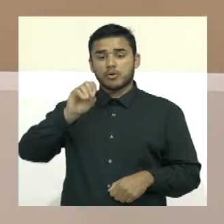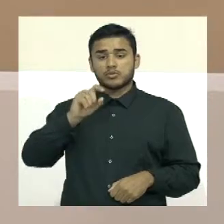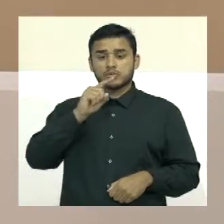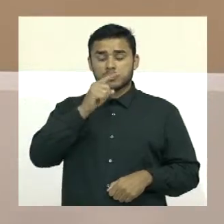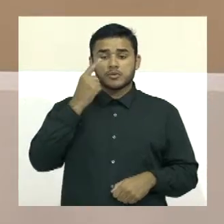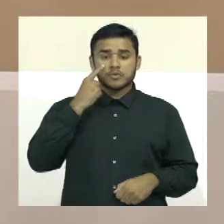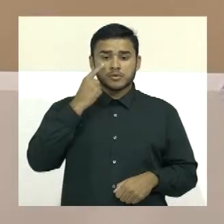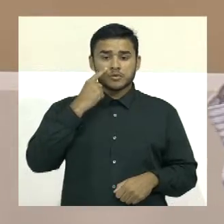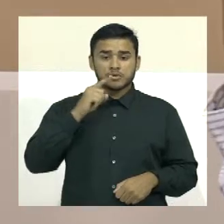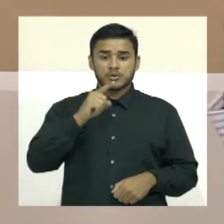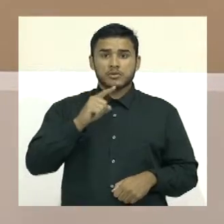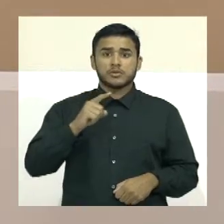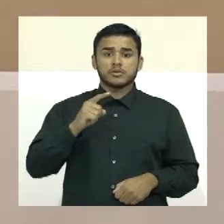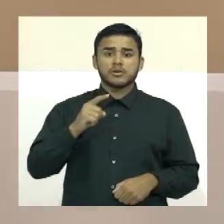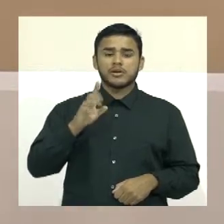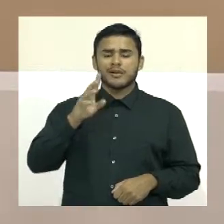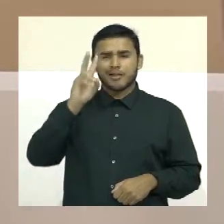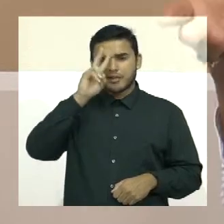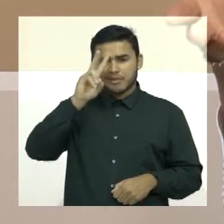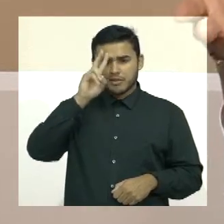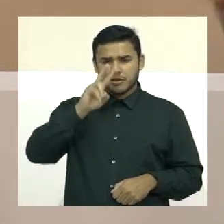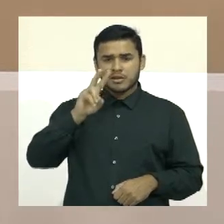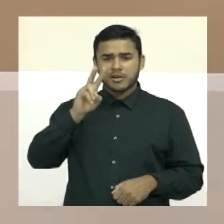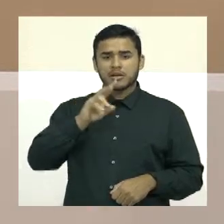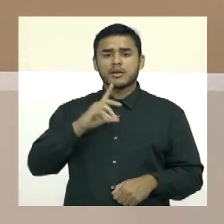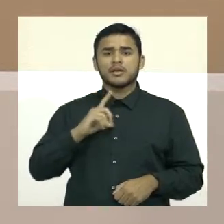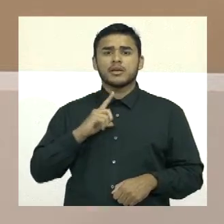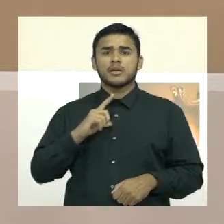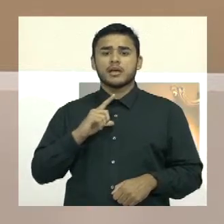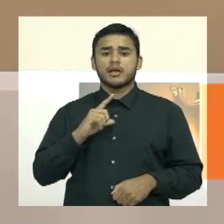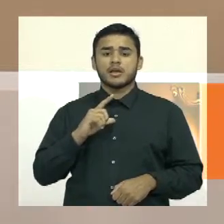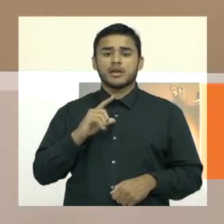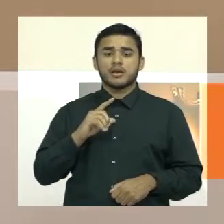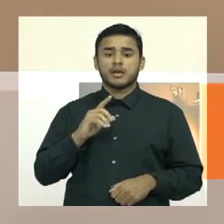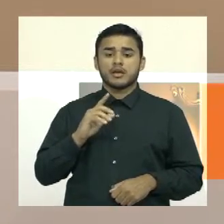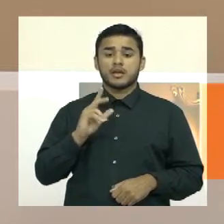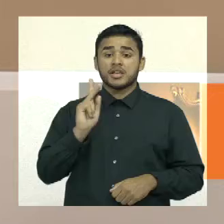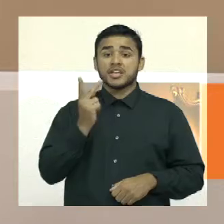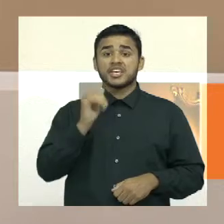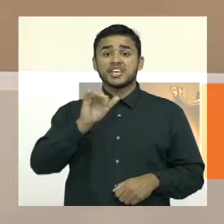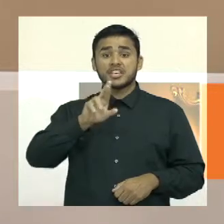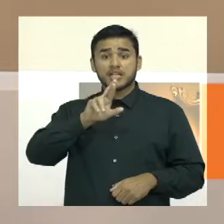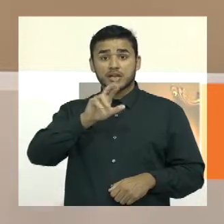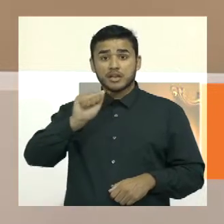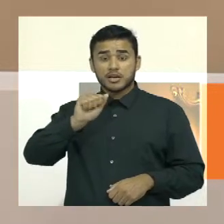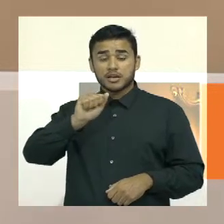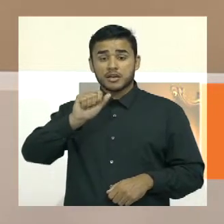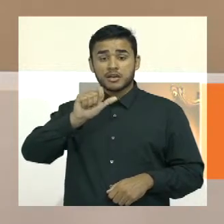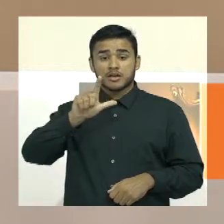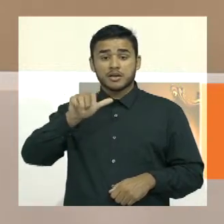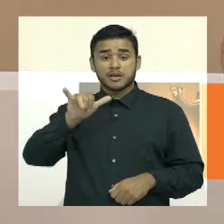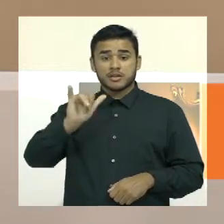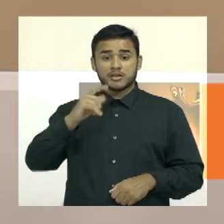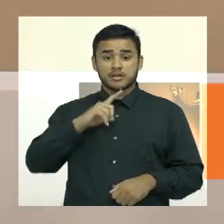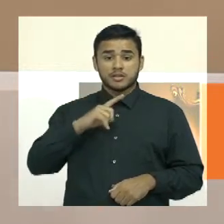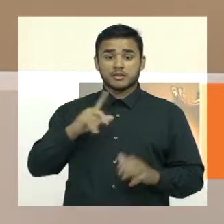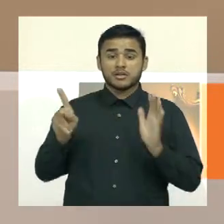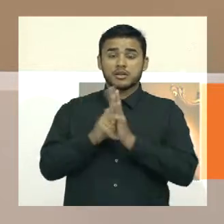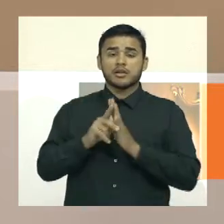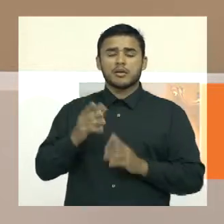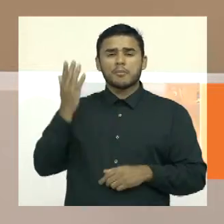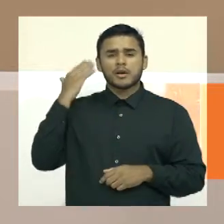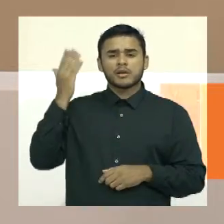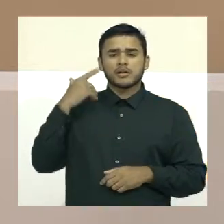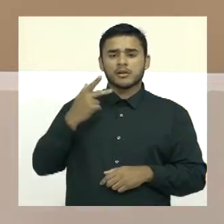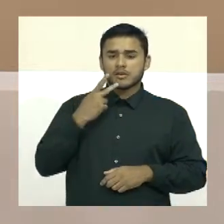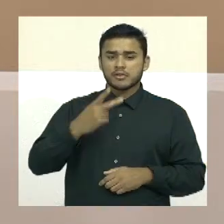exemplo, Hillary Clinton na última eleição contra Donald Trump. A Hillary Clinton defendeu publicamente o pre-birth abortion, que é